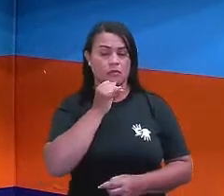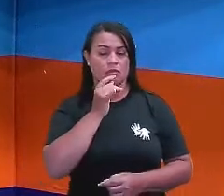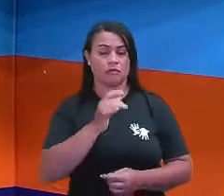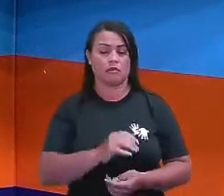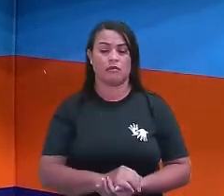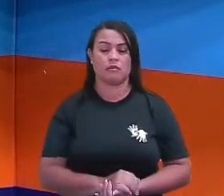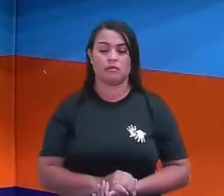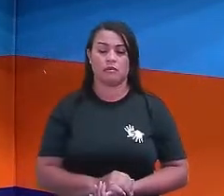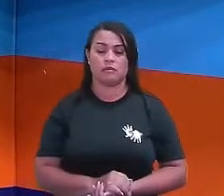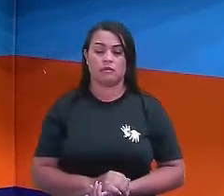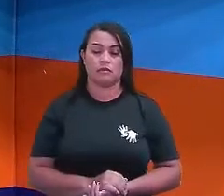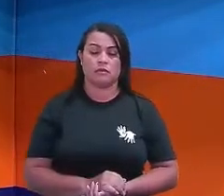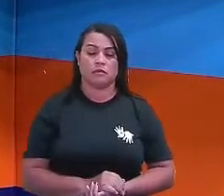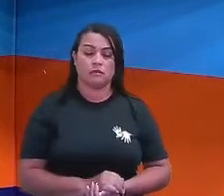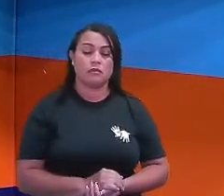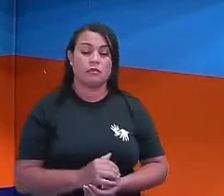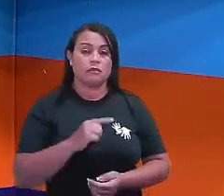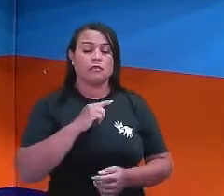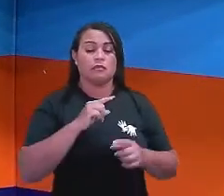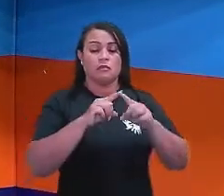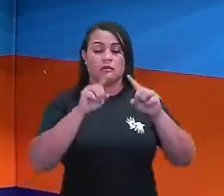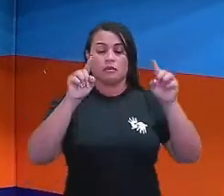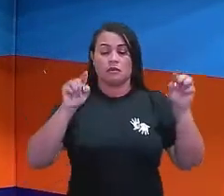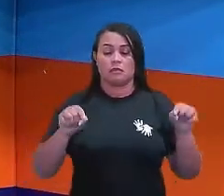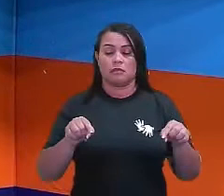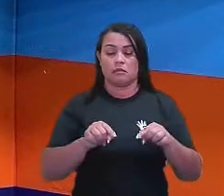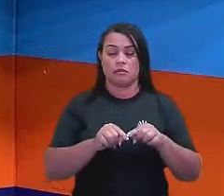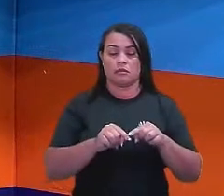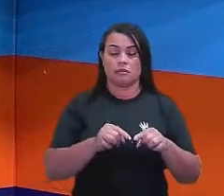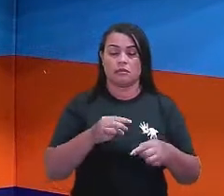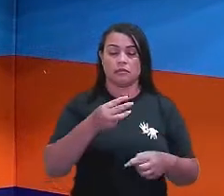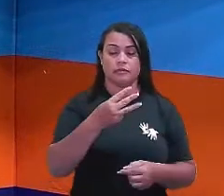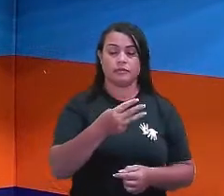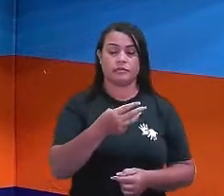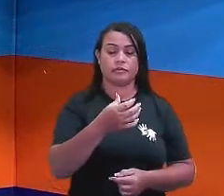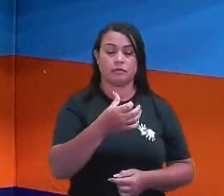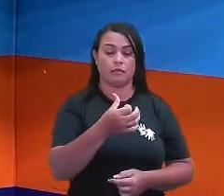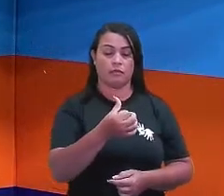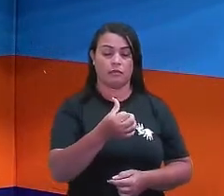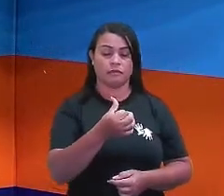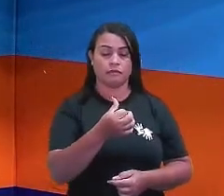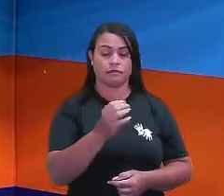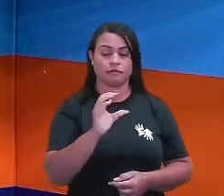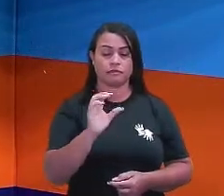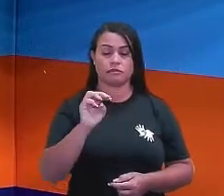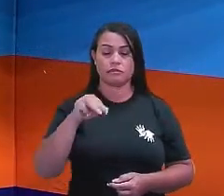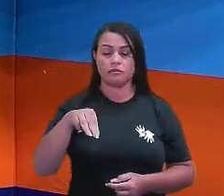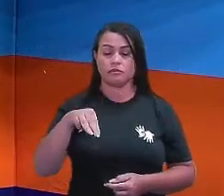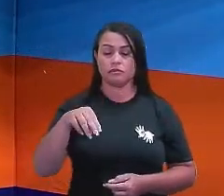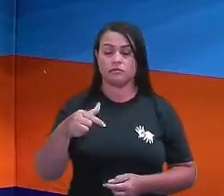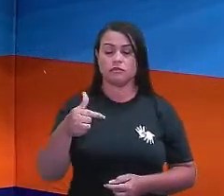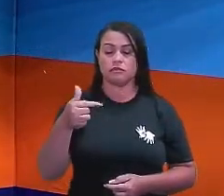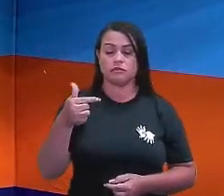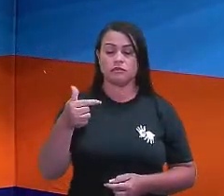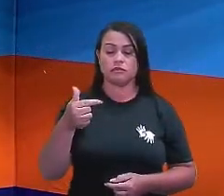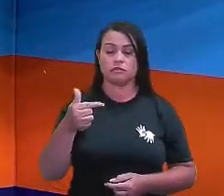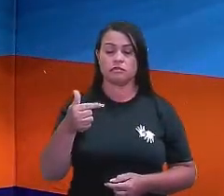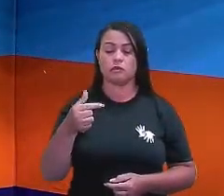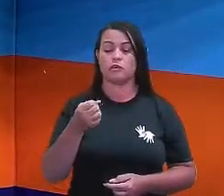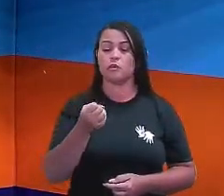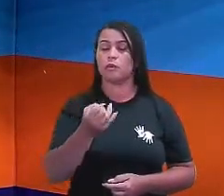ó. Sou um quadrado com área igual a 36 centímetros quadrados. Qual é